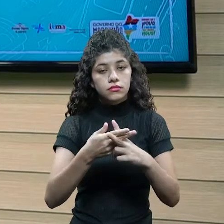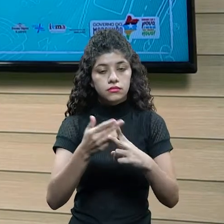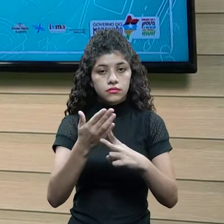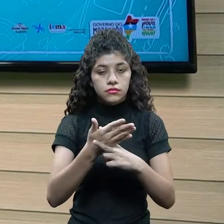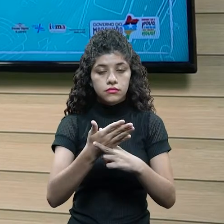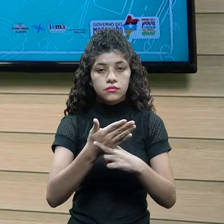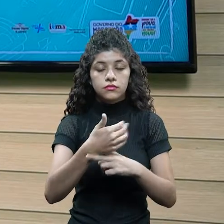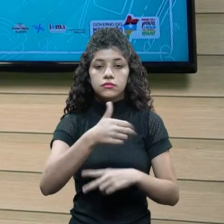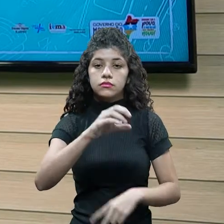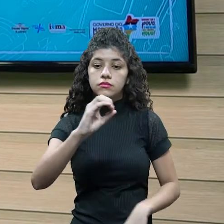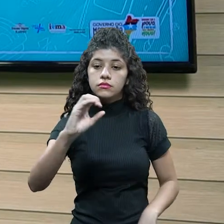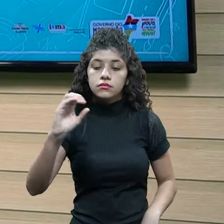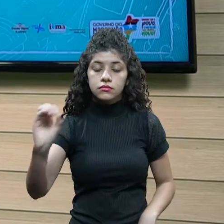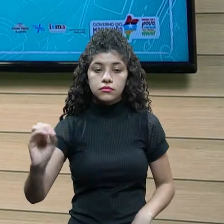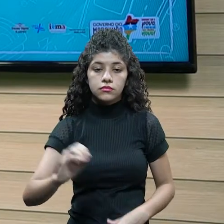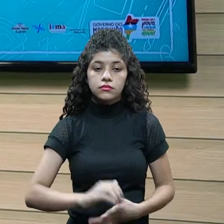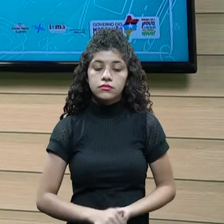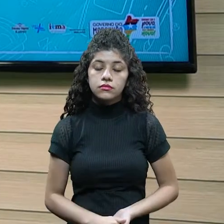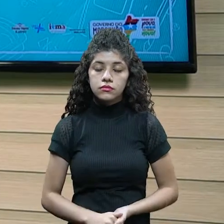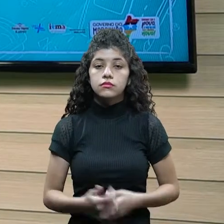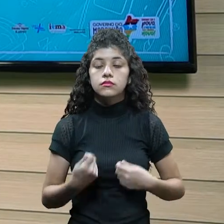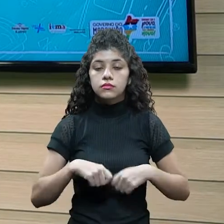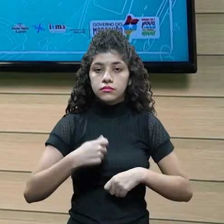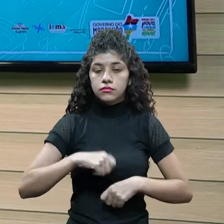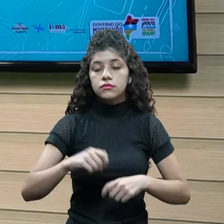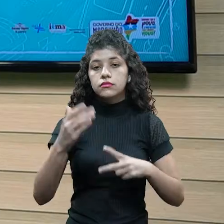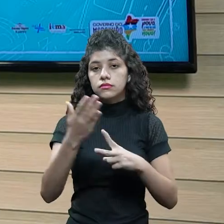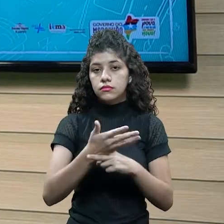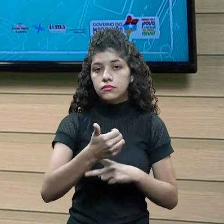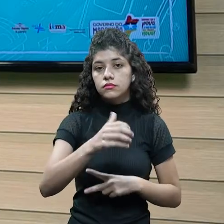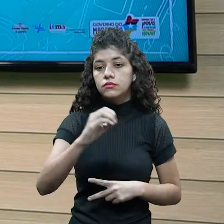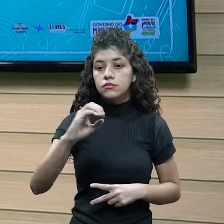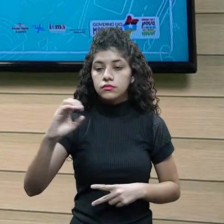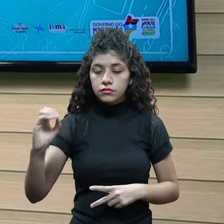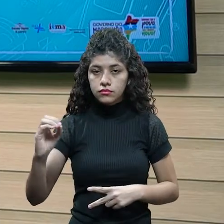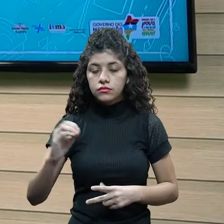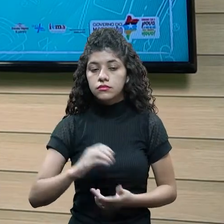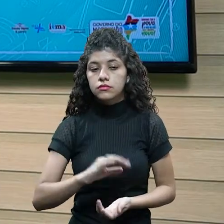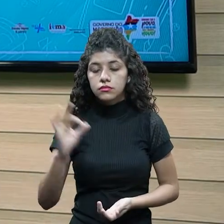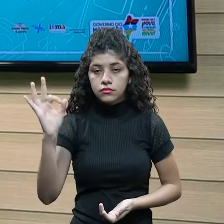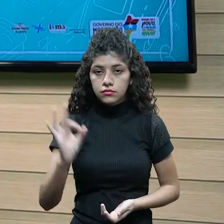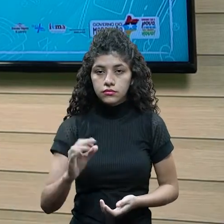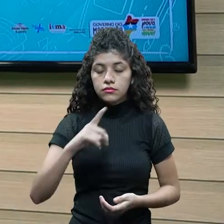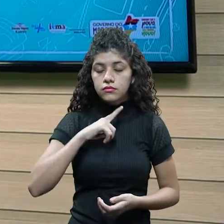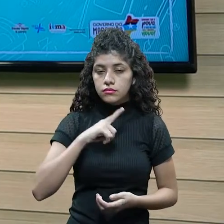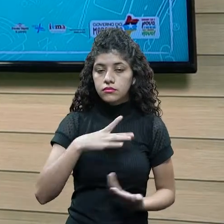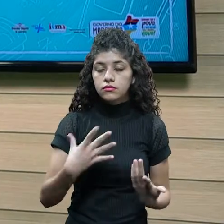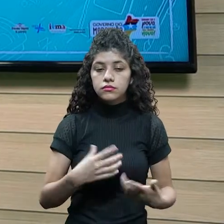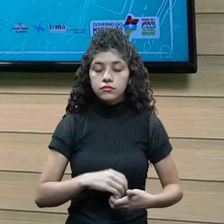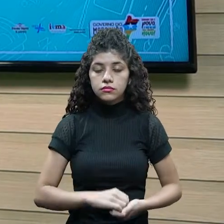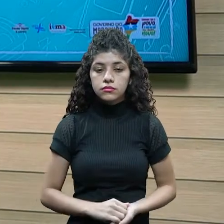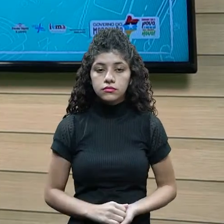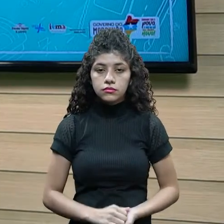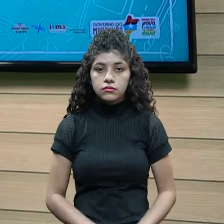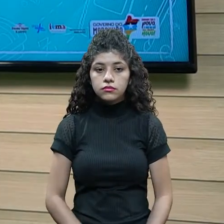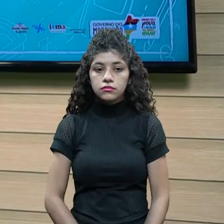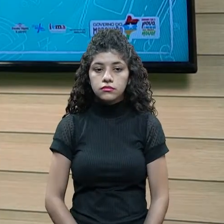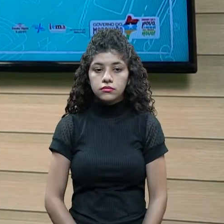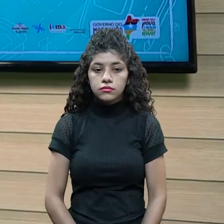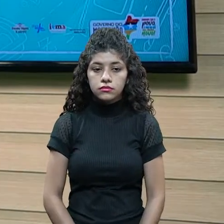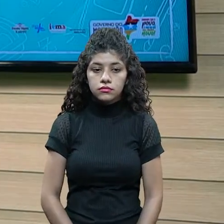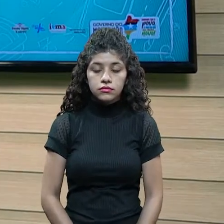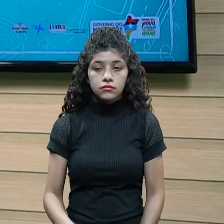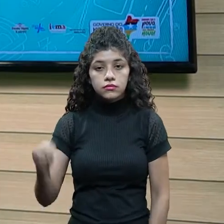por 100. Se eu não dividir por 100, eu não tenho porcentagem, tá bom? Então, eu multiplico e depois divido por 100.